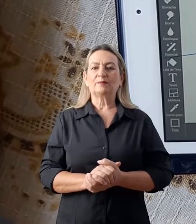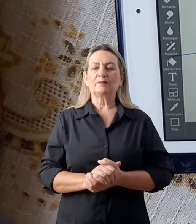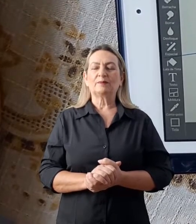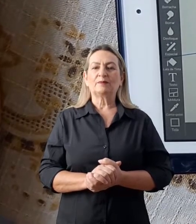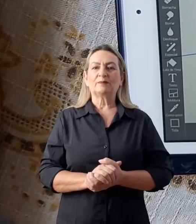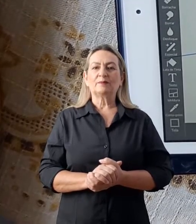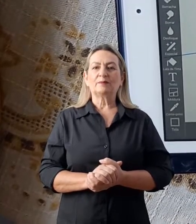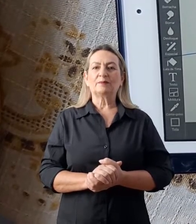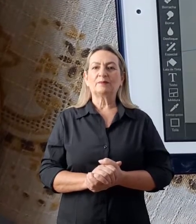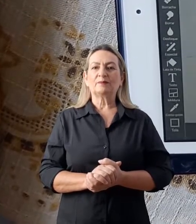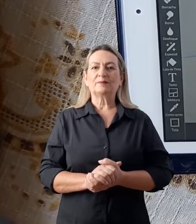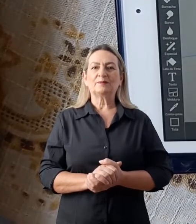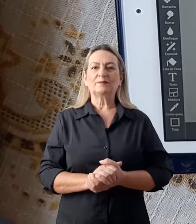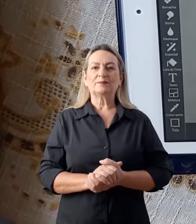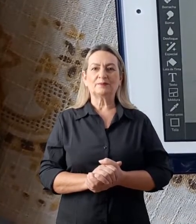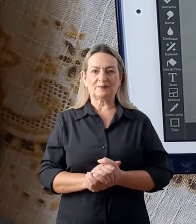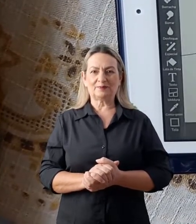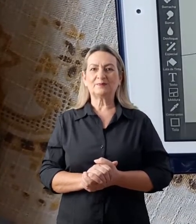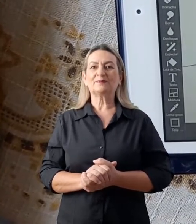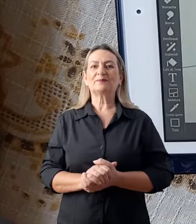Pronto.